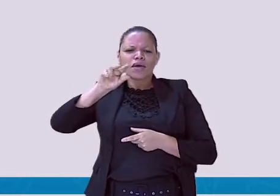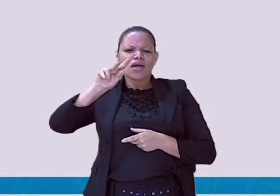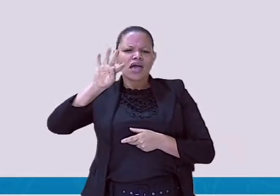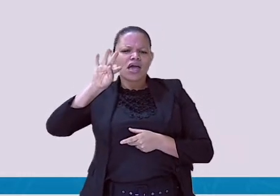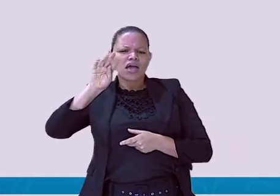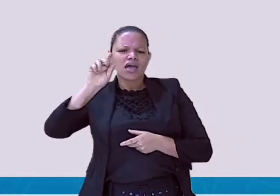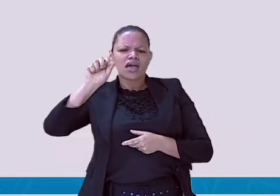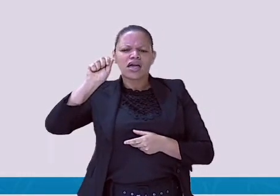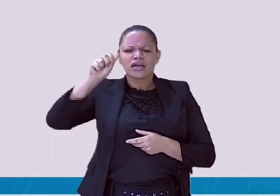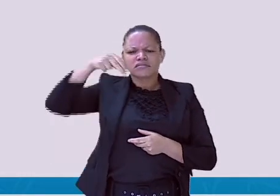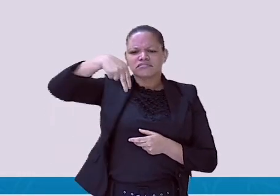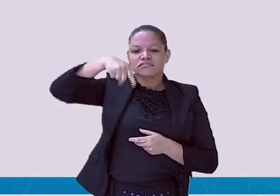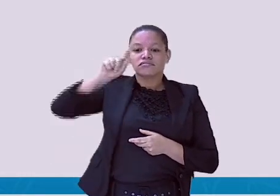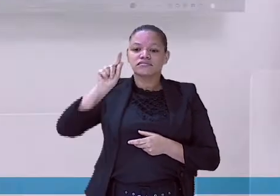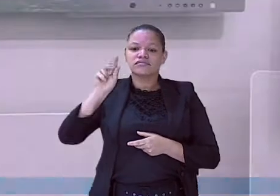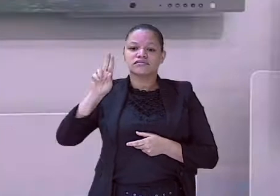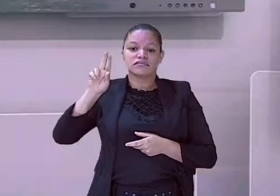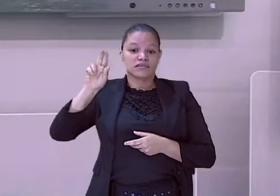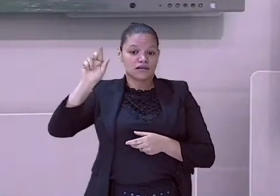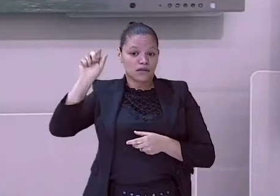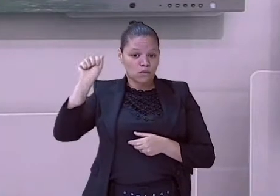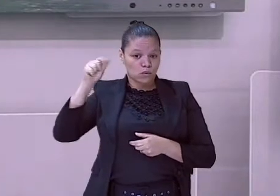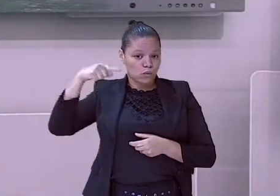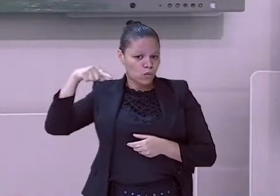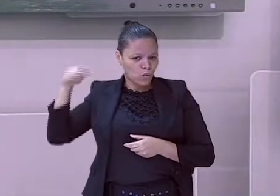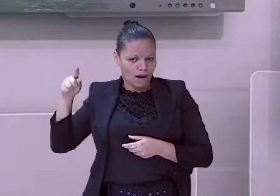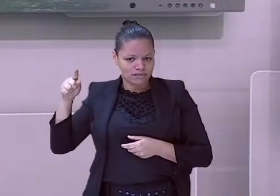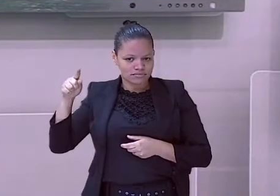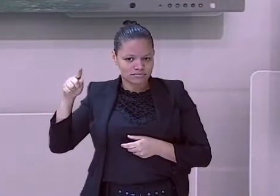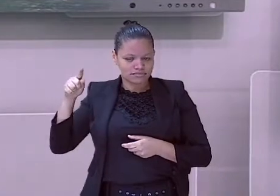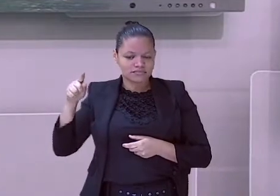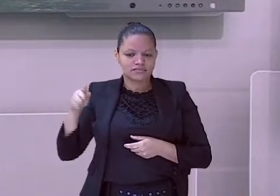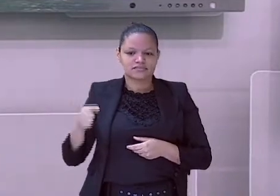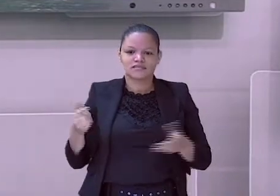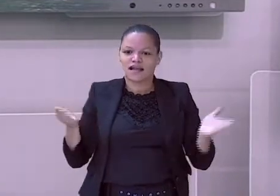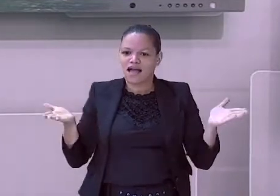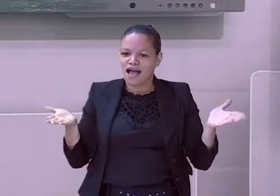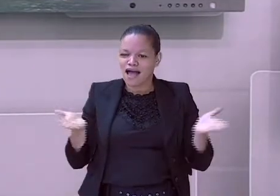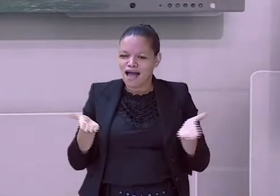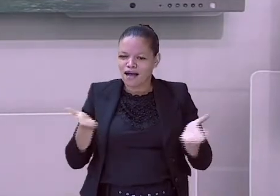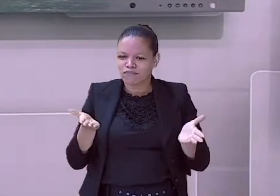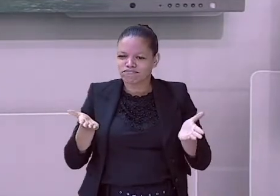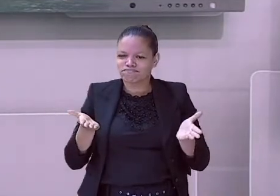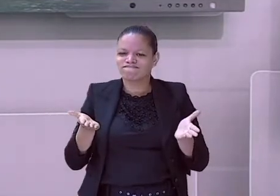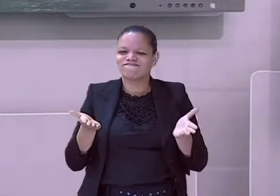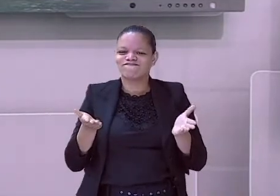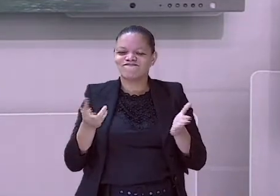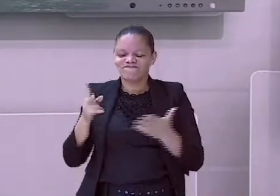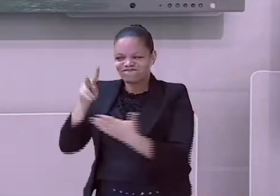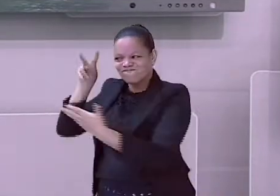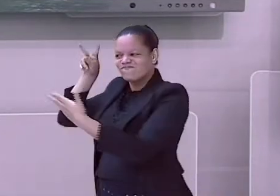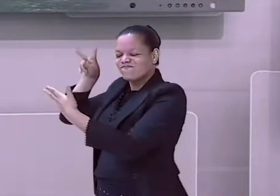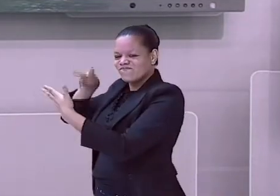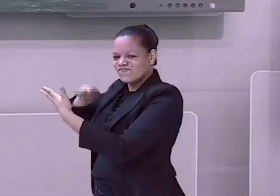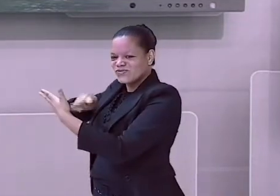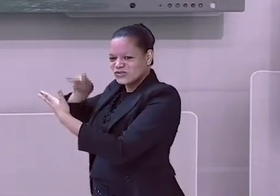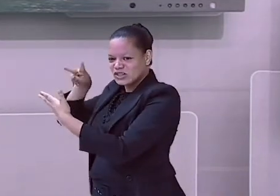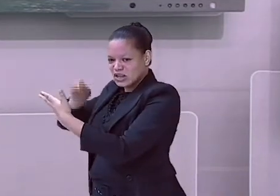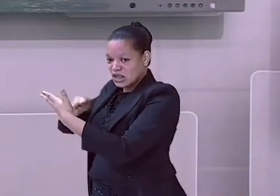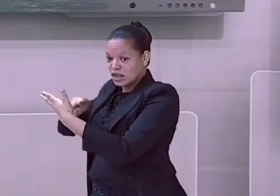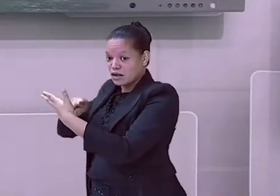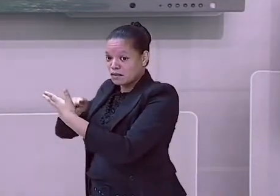Explorador. Agora que nós realizamos a leitura, que nós já podemos aí